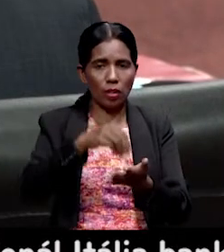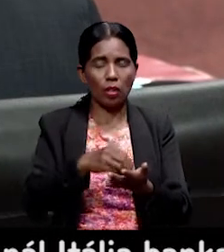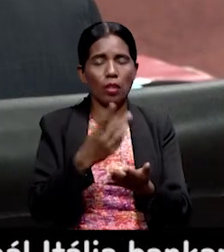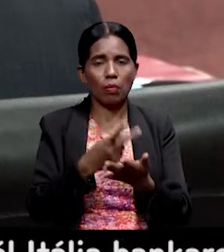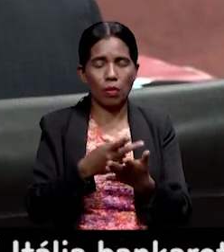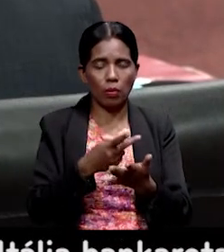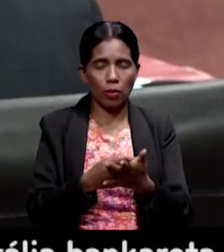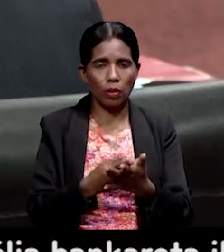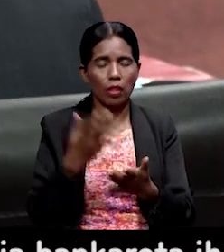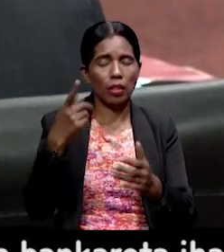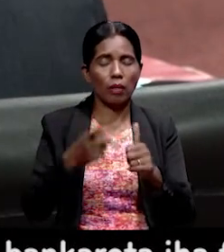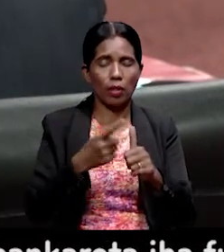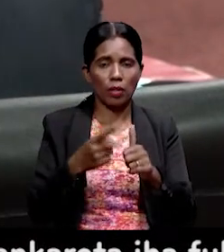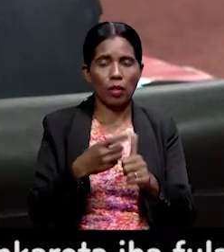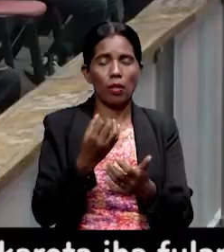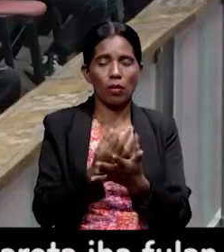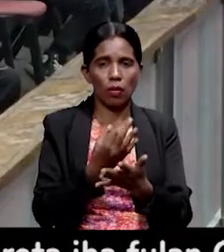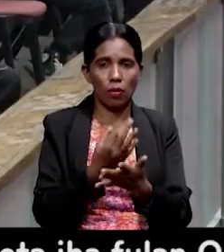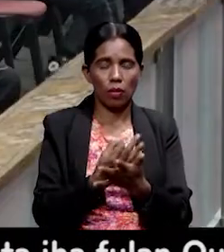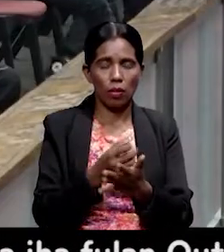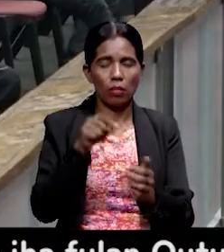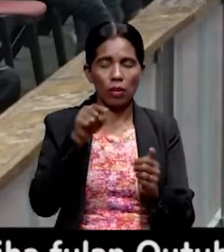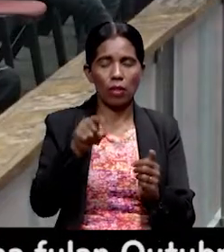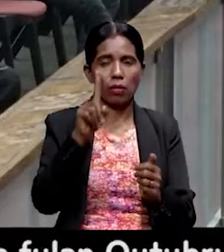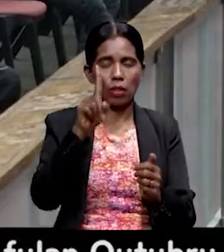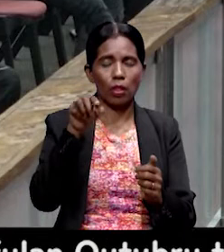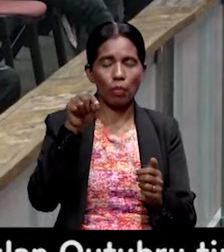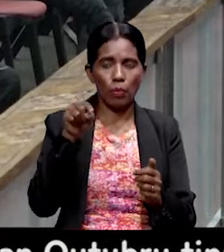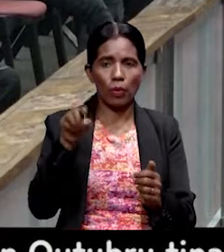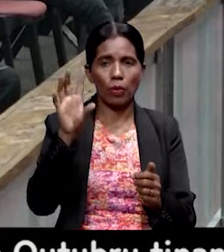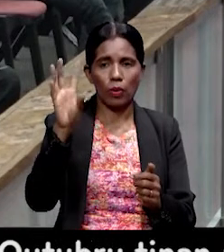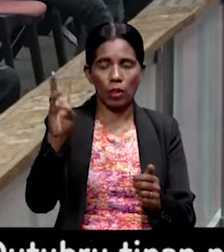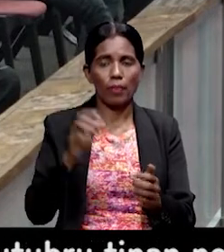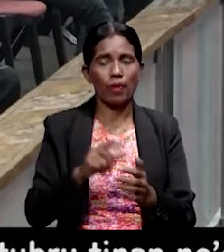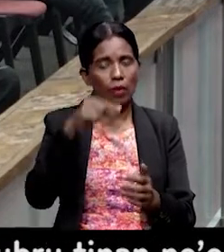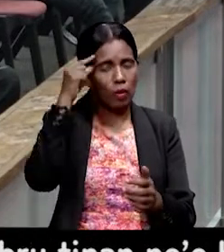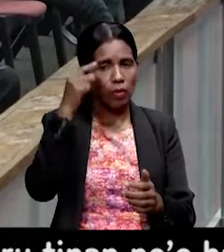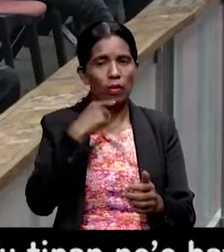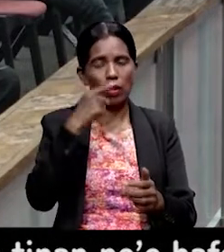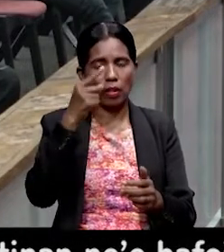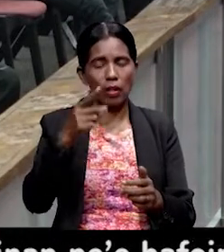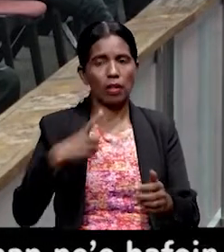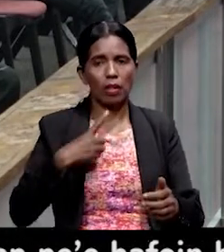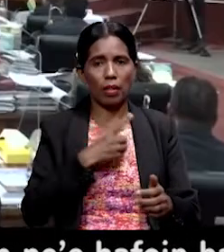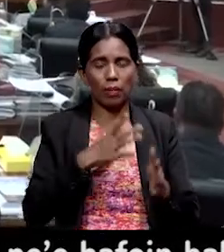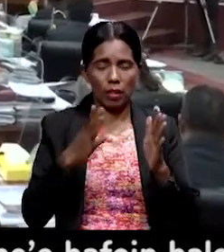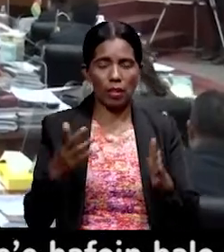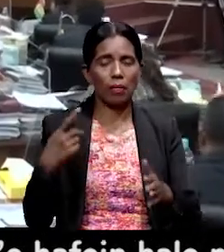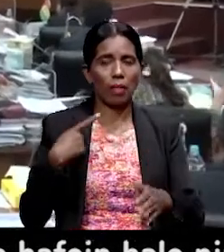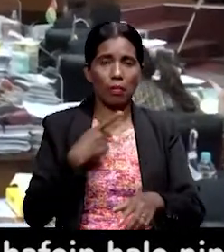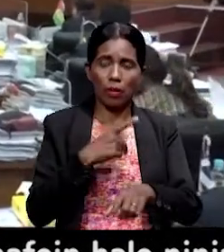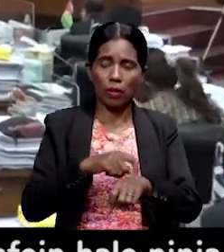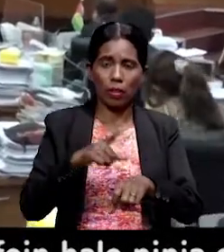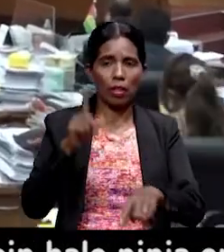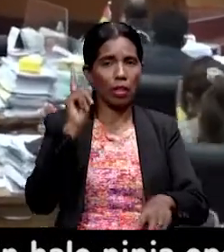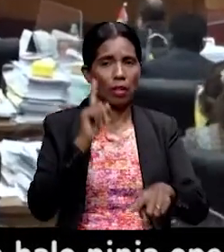proposta inicial com montante bilhão ida.nem. Também, governante ne sugere para deputado Sira e Parlamento Nacional a